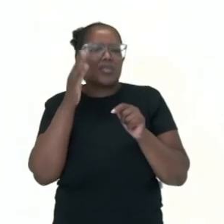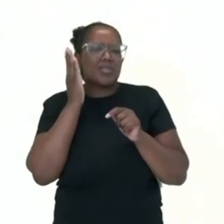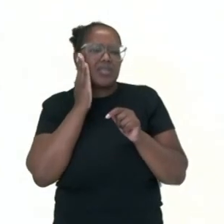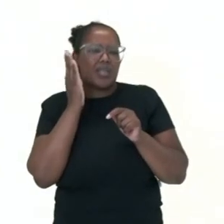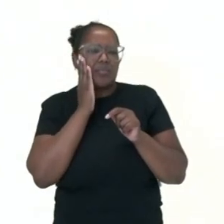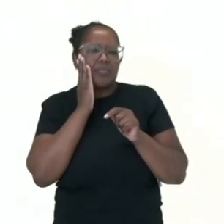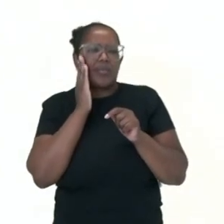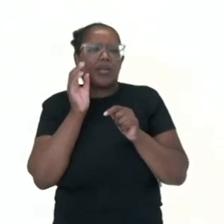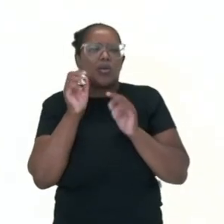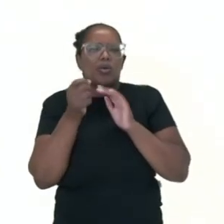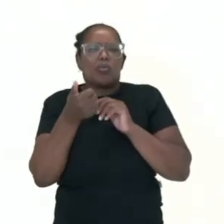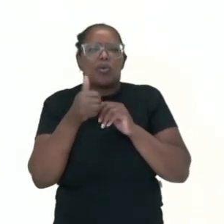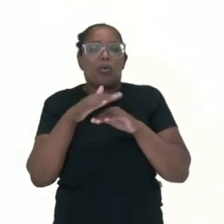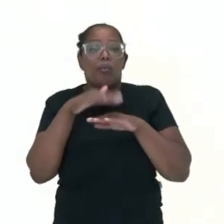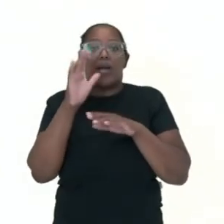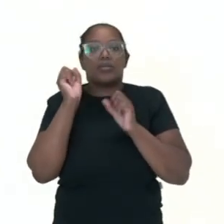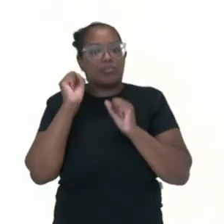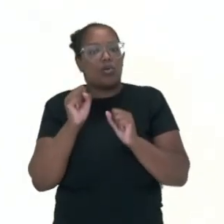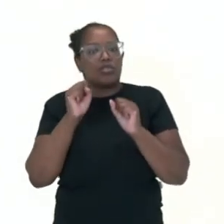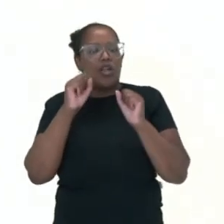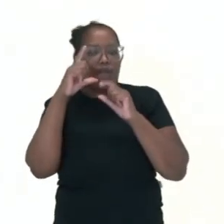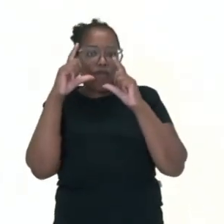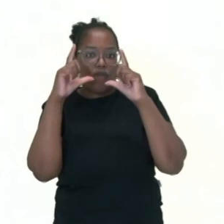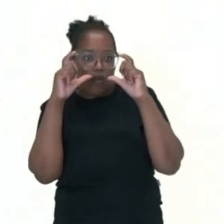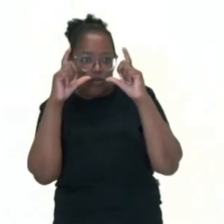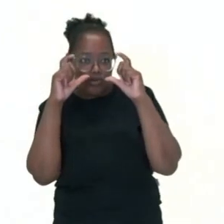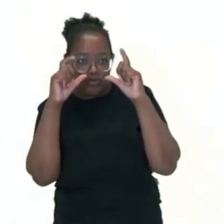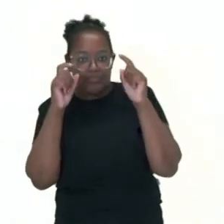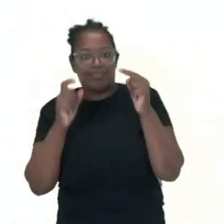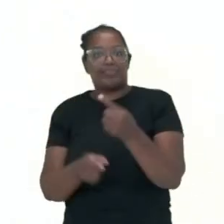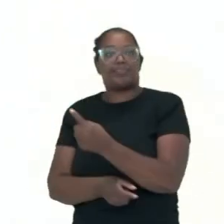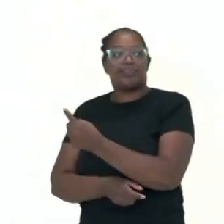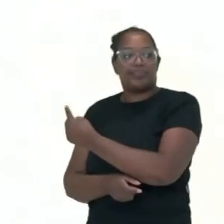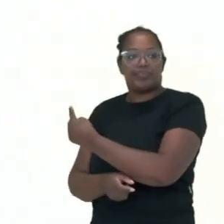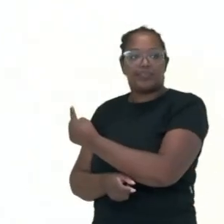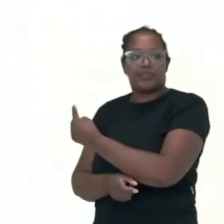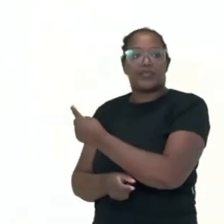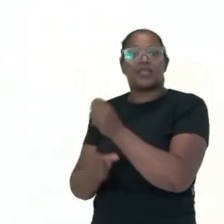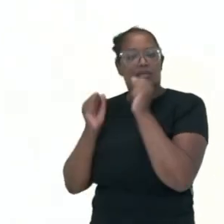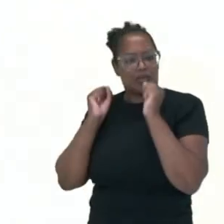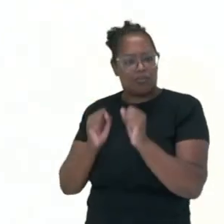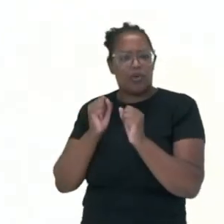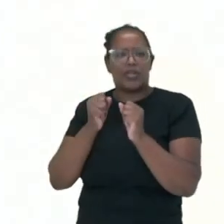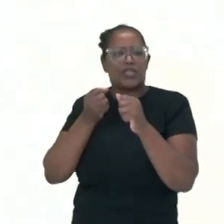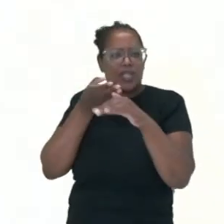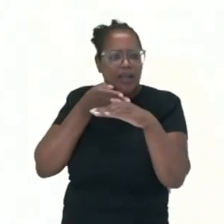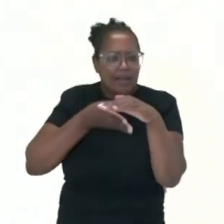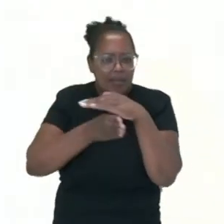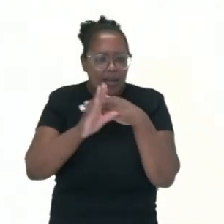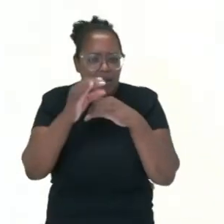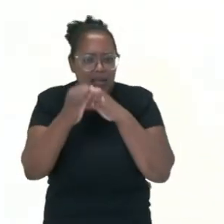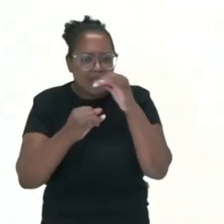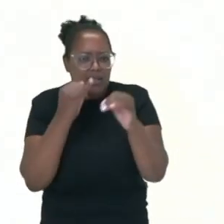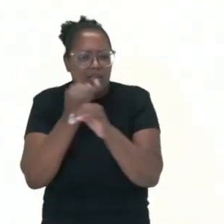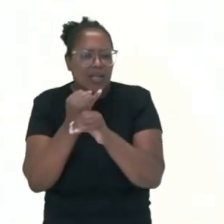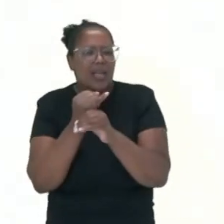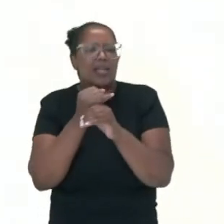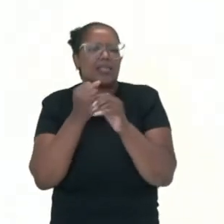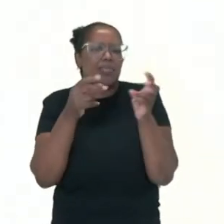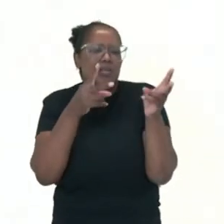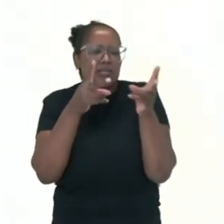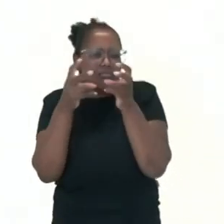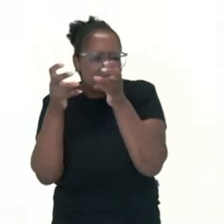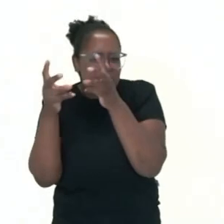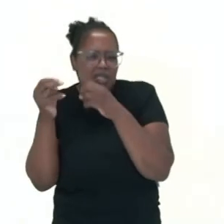entre nesses QR Codes, nós vamos ter vários links aqui em que você pode ter acesso a reportagens, tanto sobre a corrida